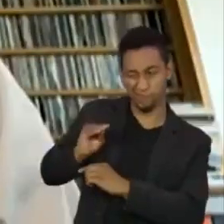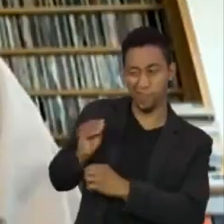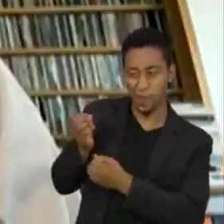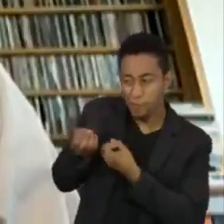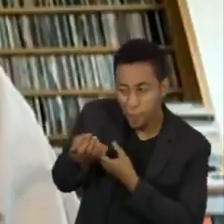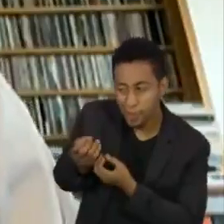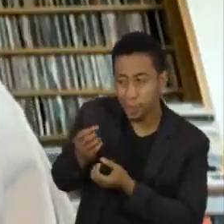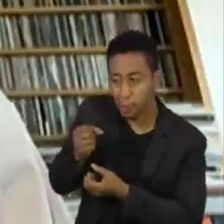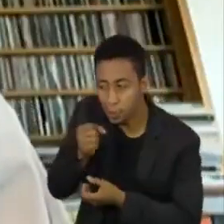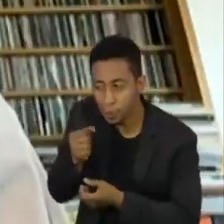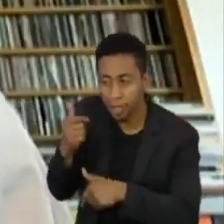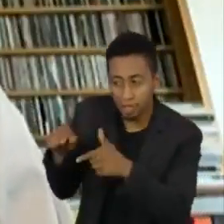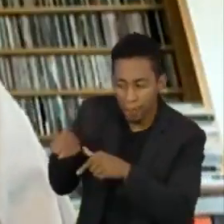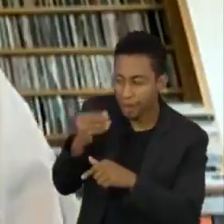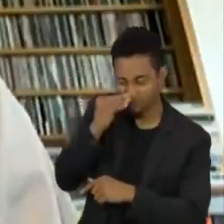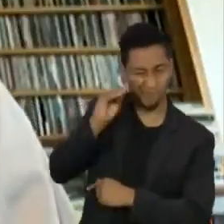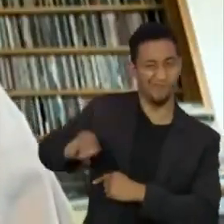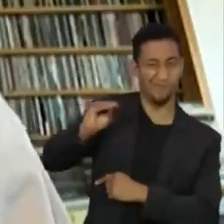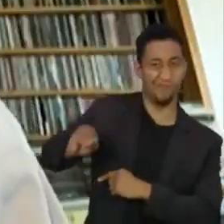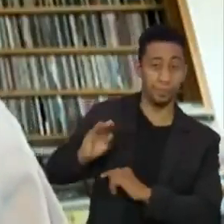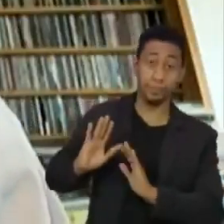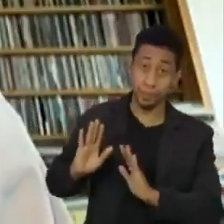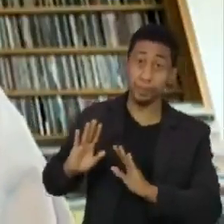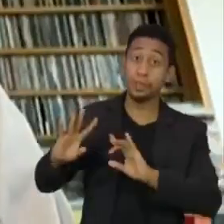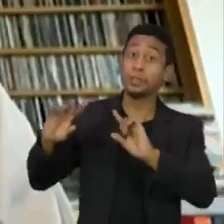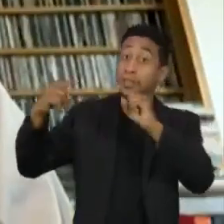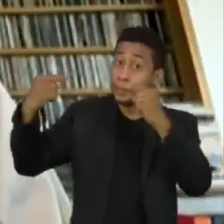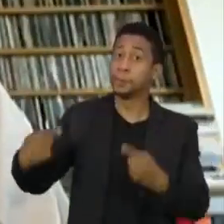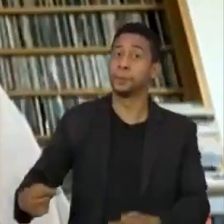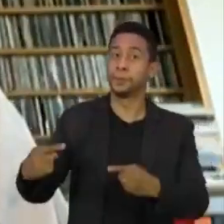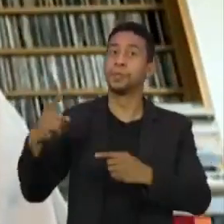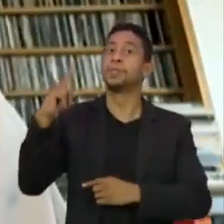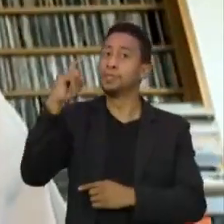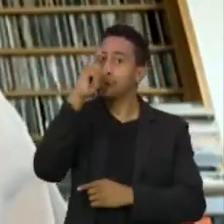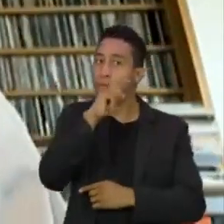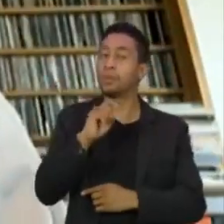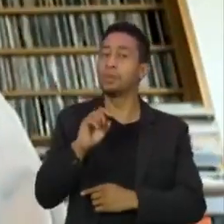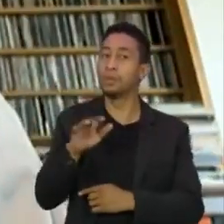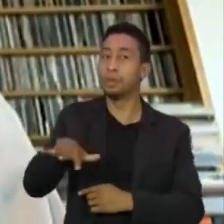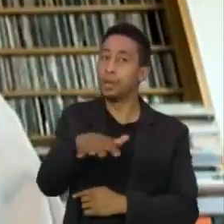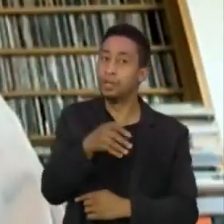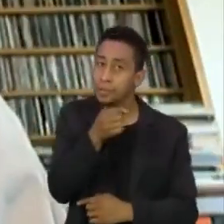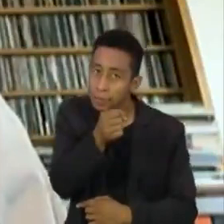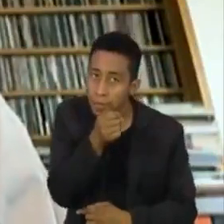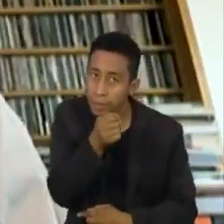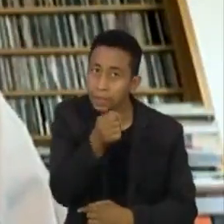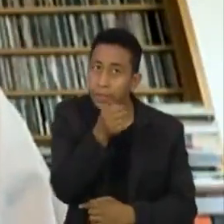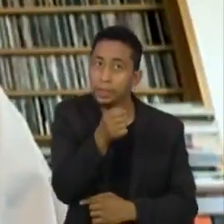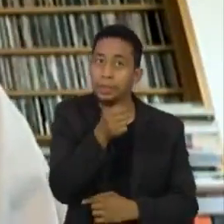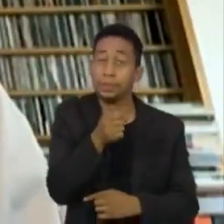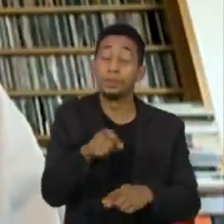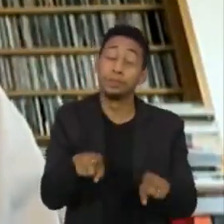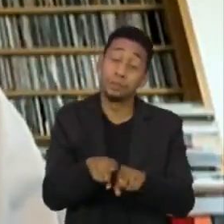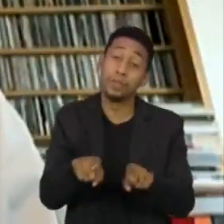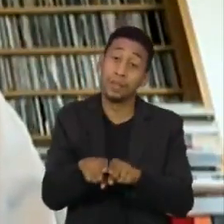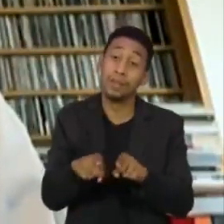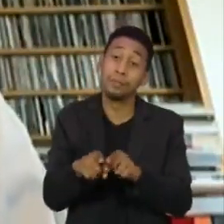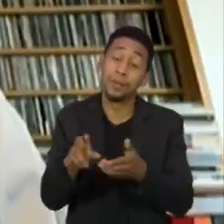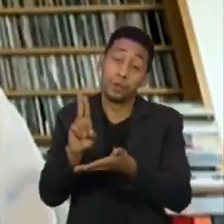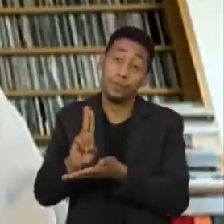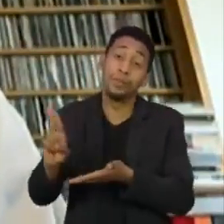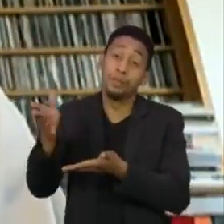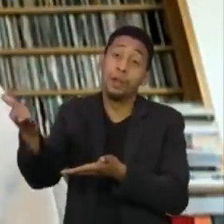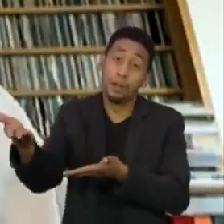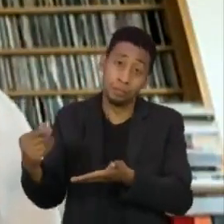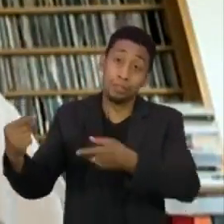Então, esse, eu diria, que é o principal desafio tanto da imprensa quanto da própria